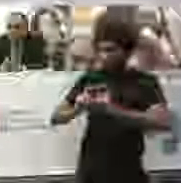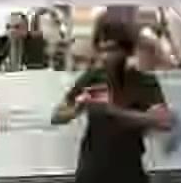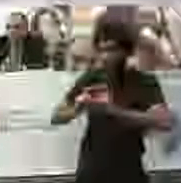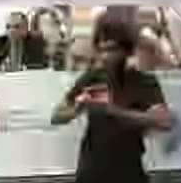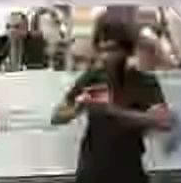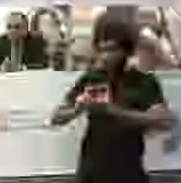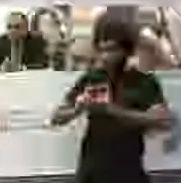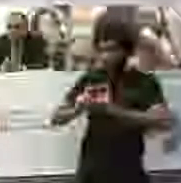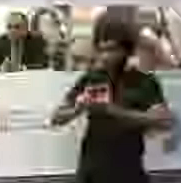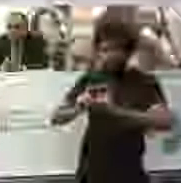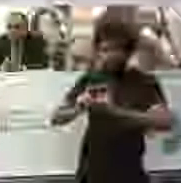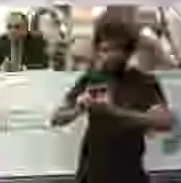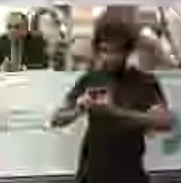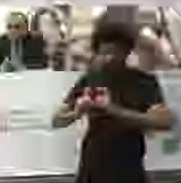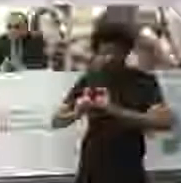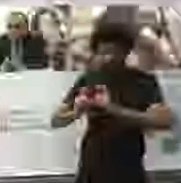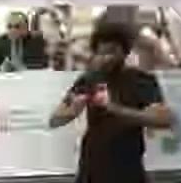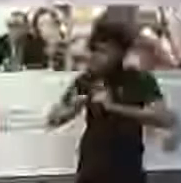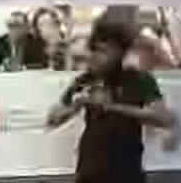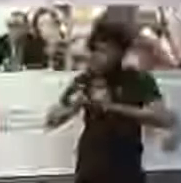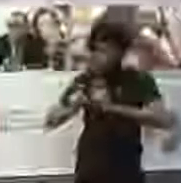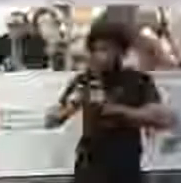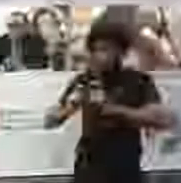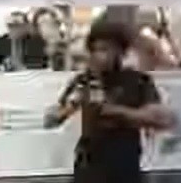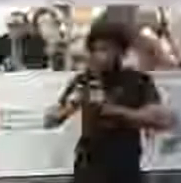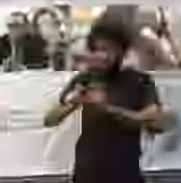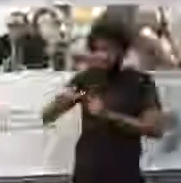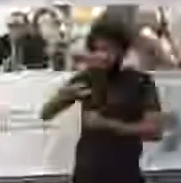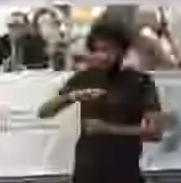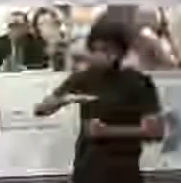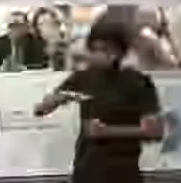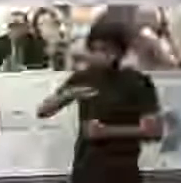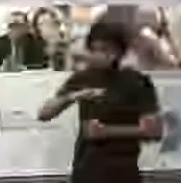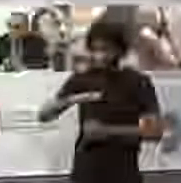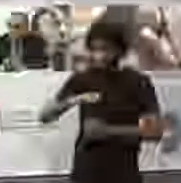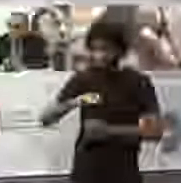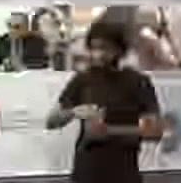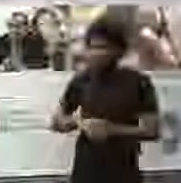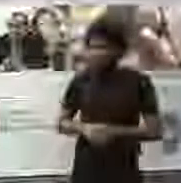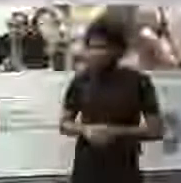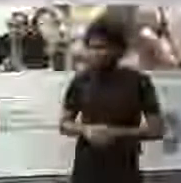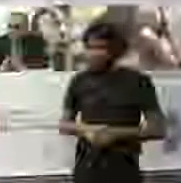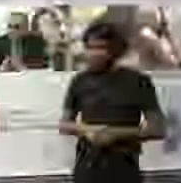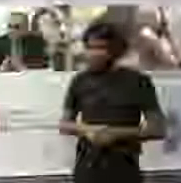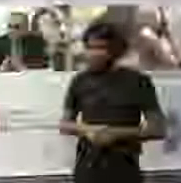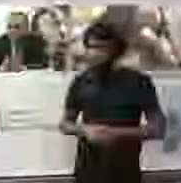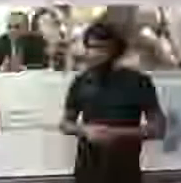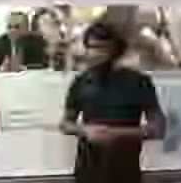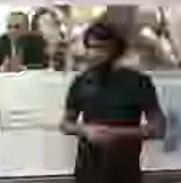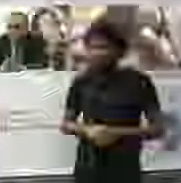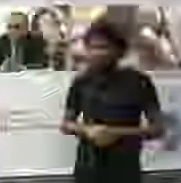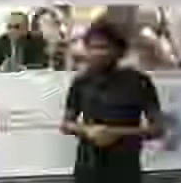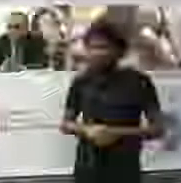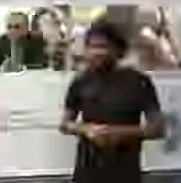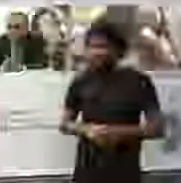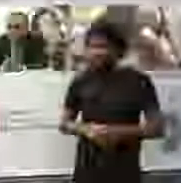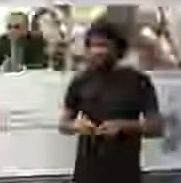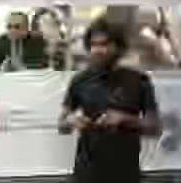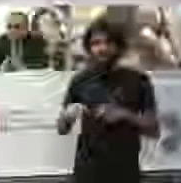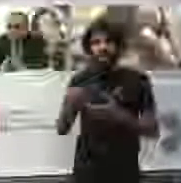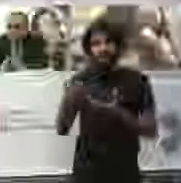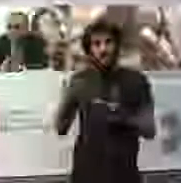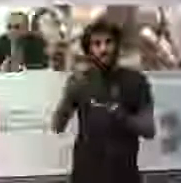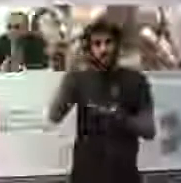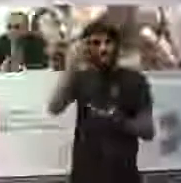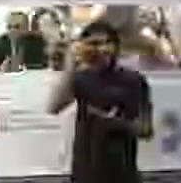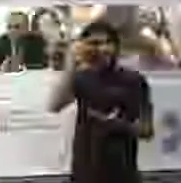direitos difusos e coletivos de trabalho e essa reflexão acho que cabe